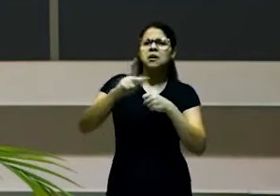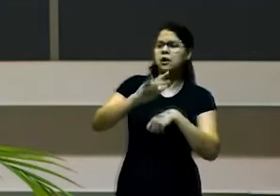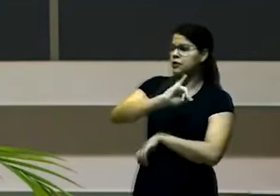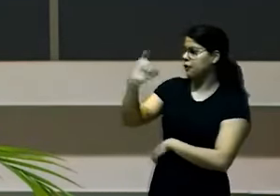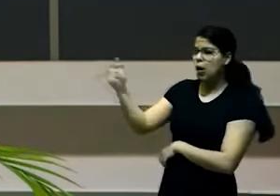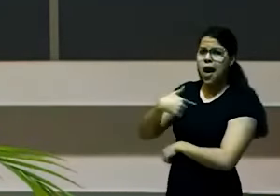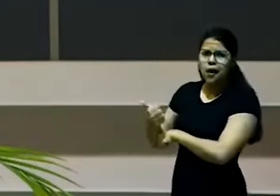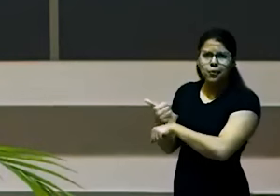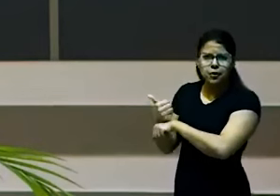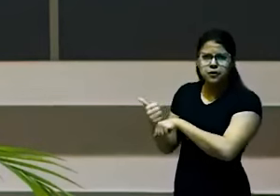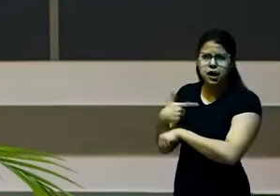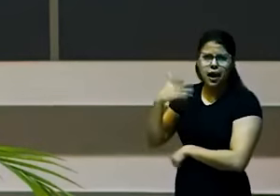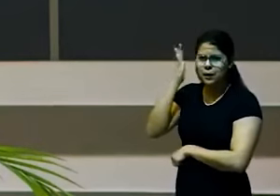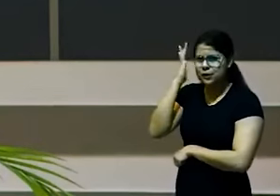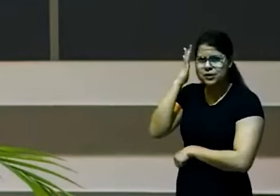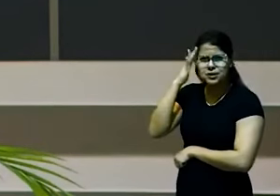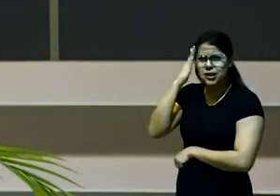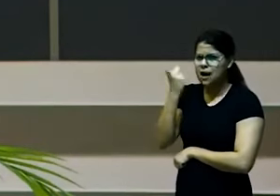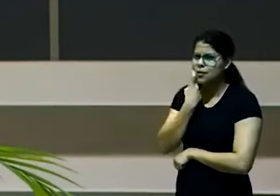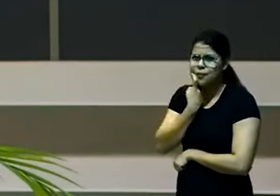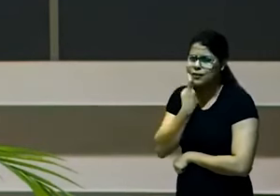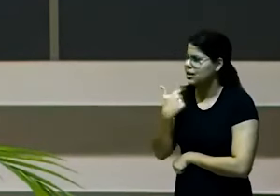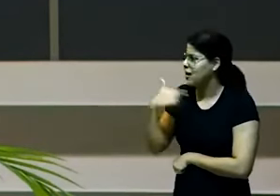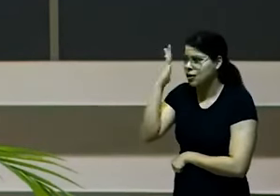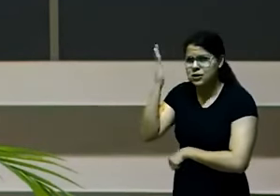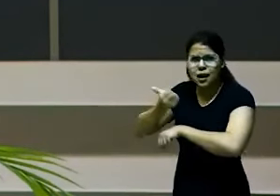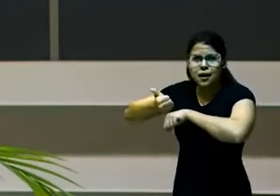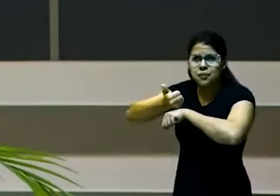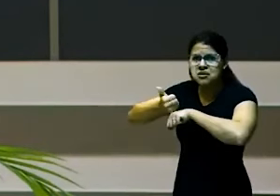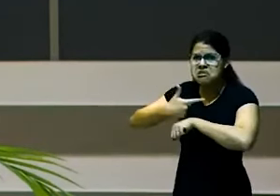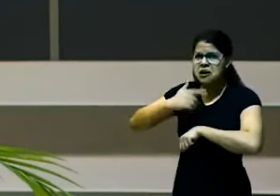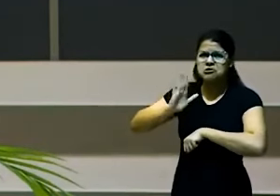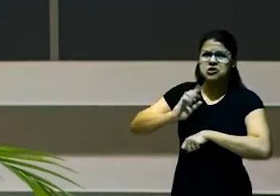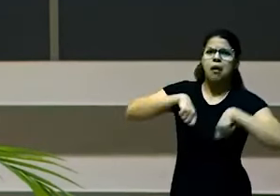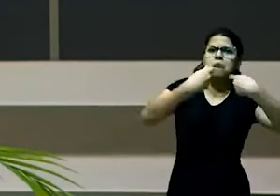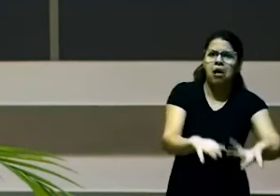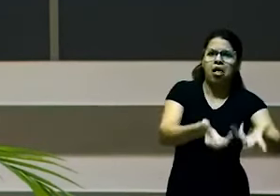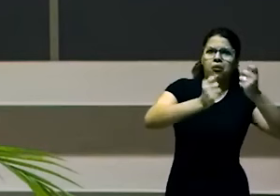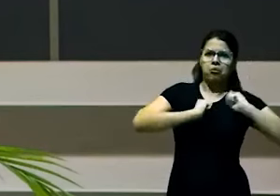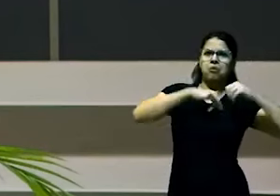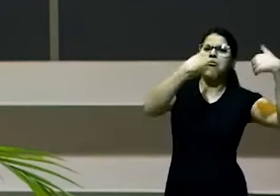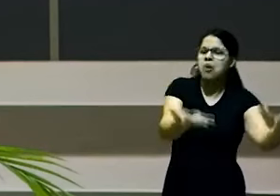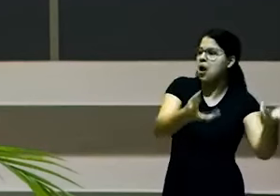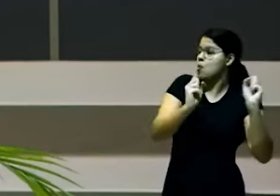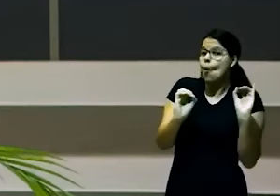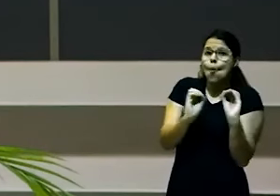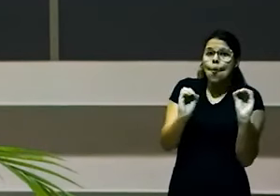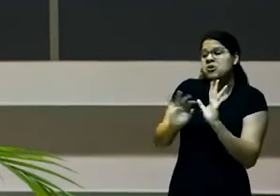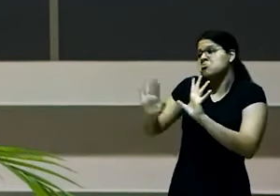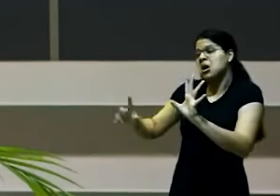pescar e nós pescamos a noite inteira e Não pegamos nada mas segundo a